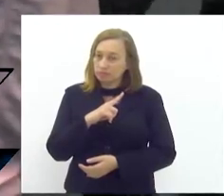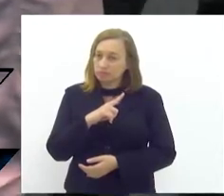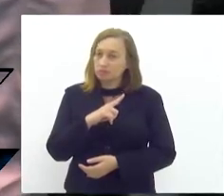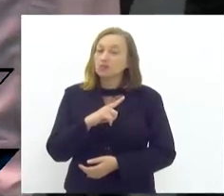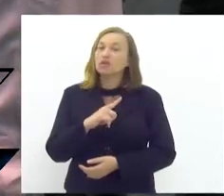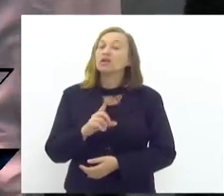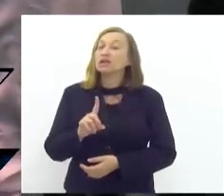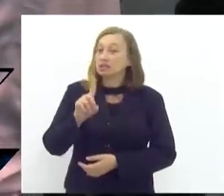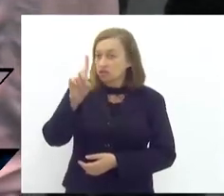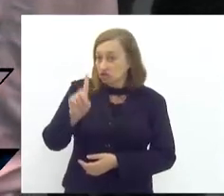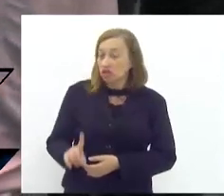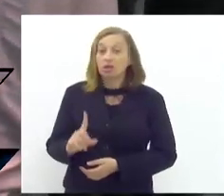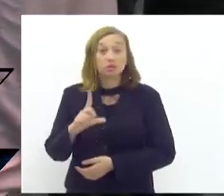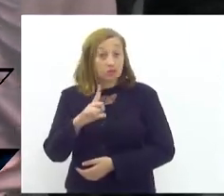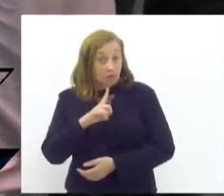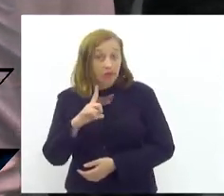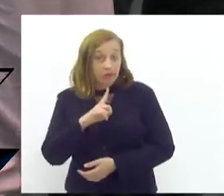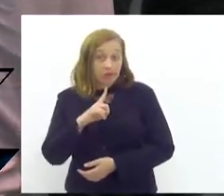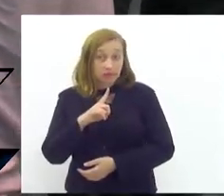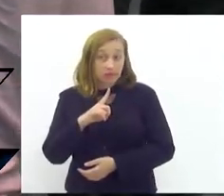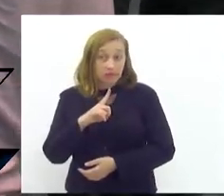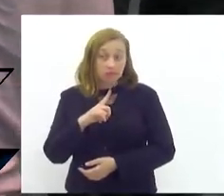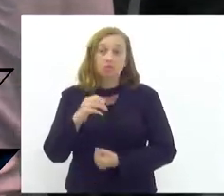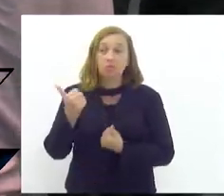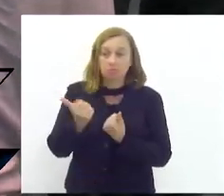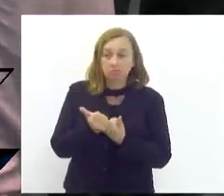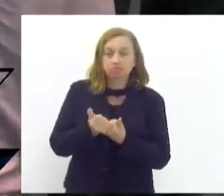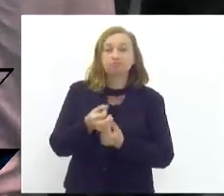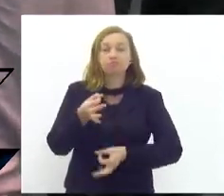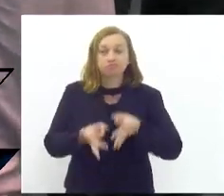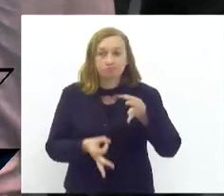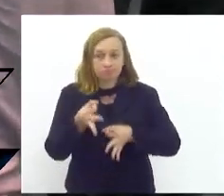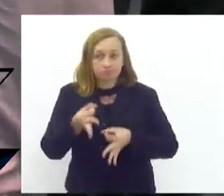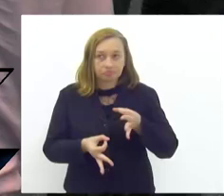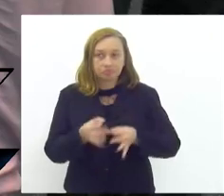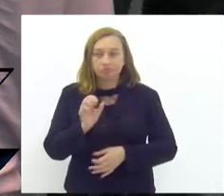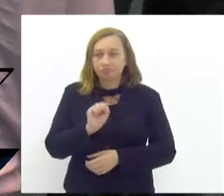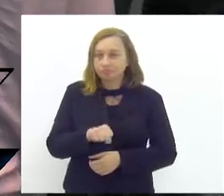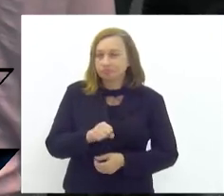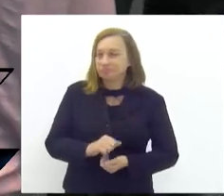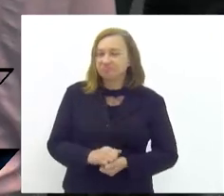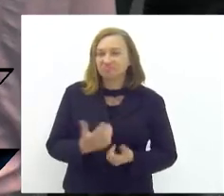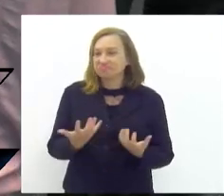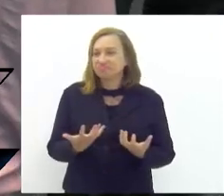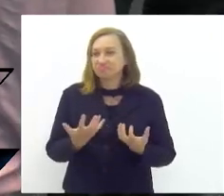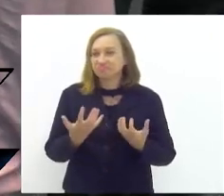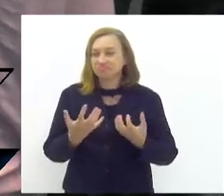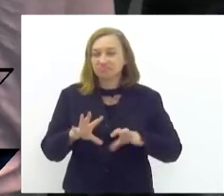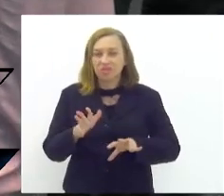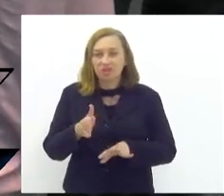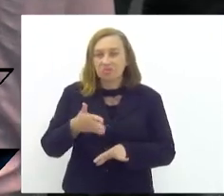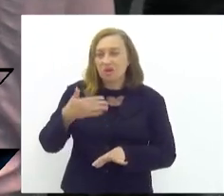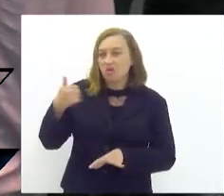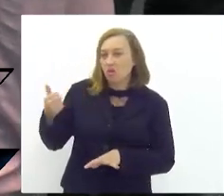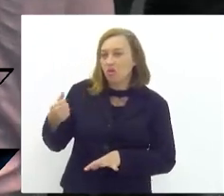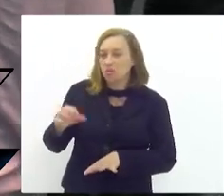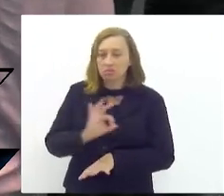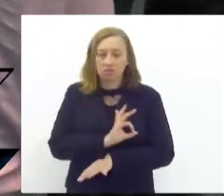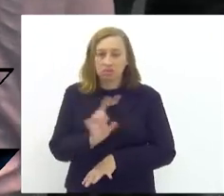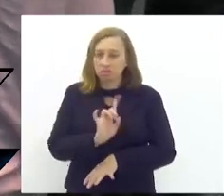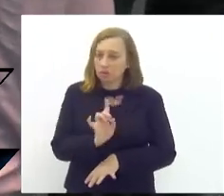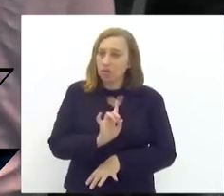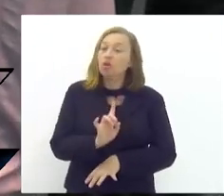tem direito sim a ter um apoio jurídico e não citar querendo uma condição melhor para os policiais